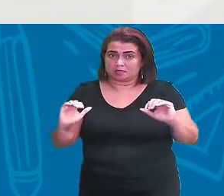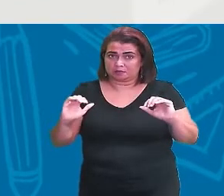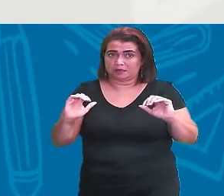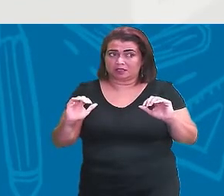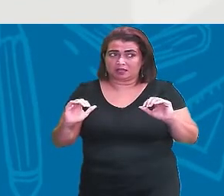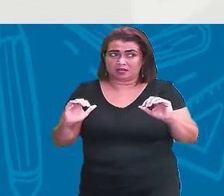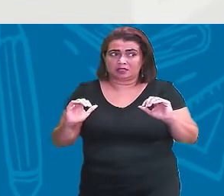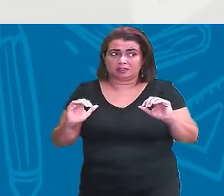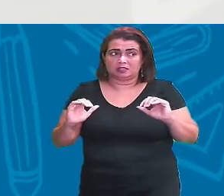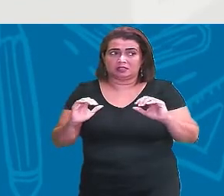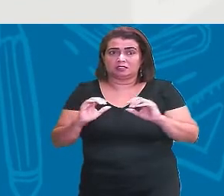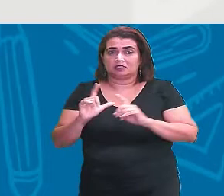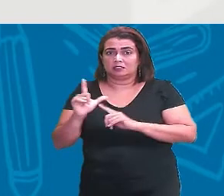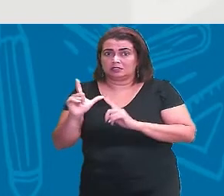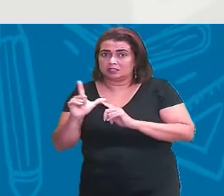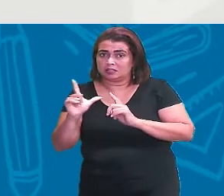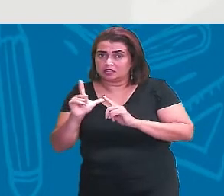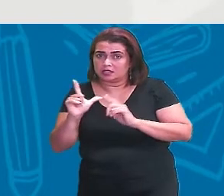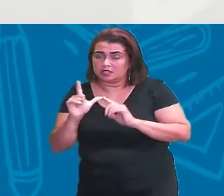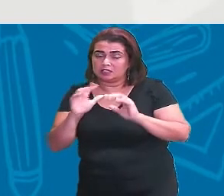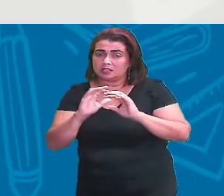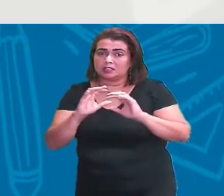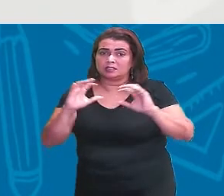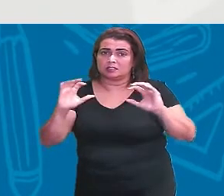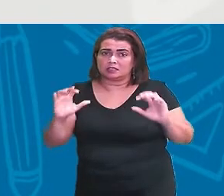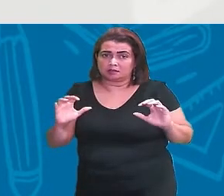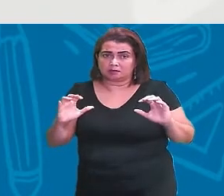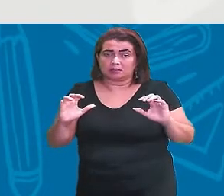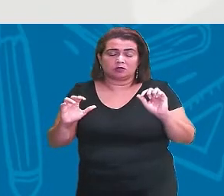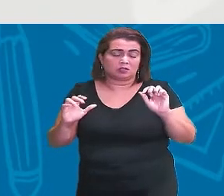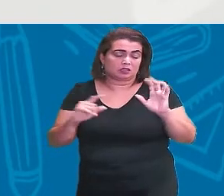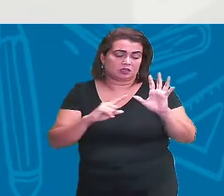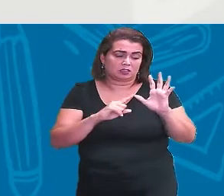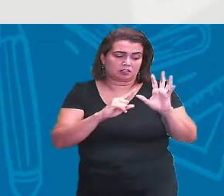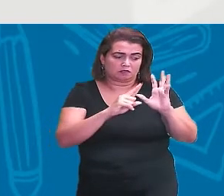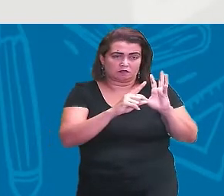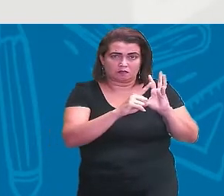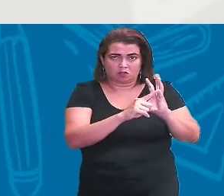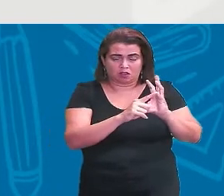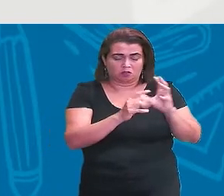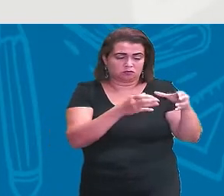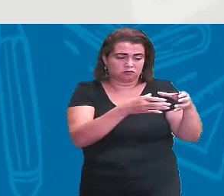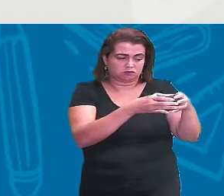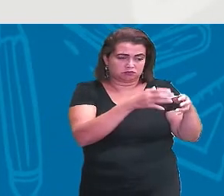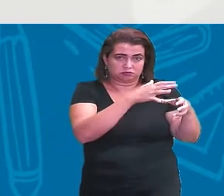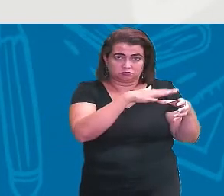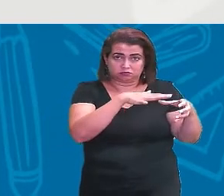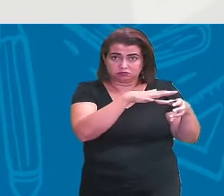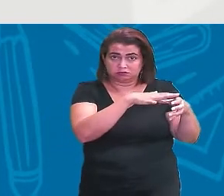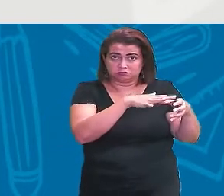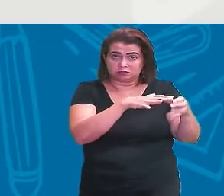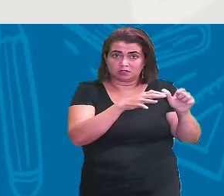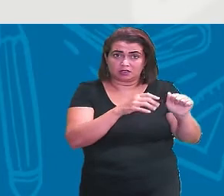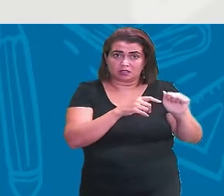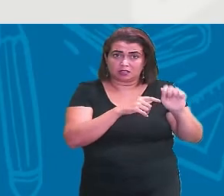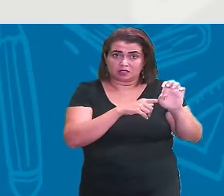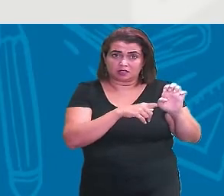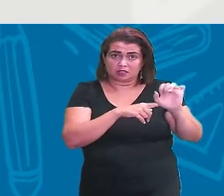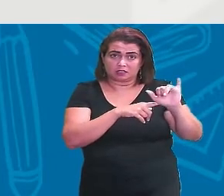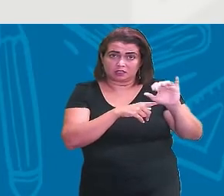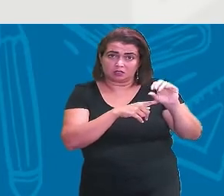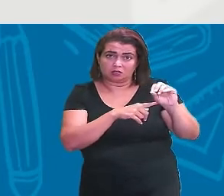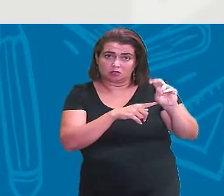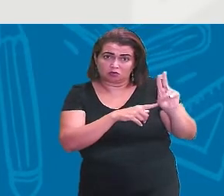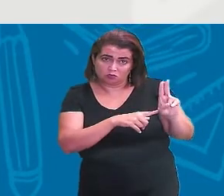gente separa as letrinhas, colocamos as vogais de um lado, não é? Que são A, E,